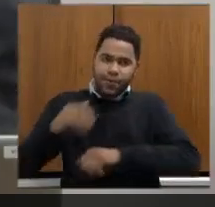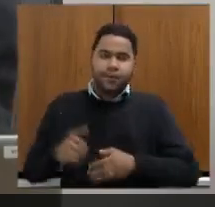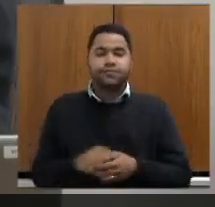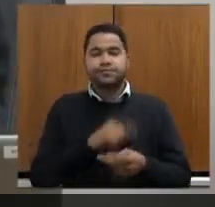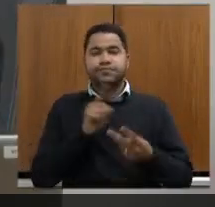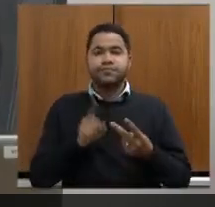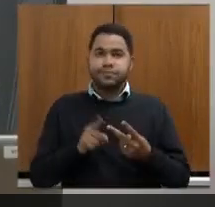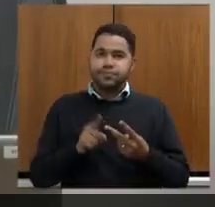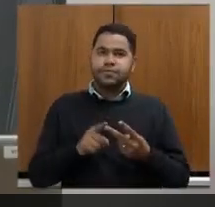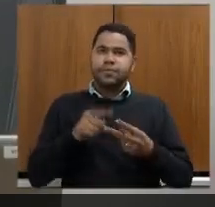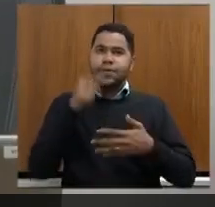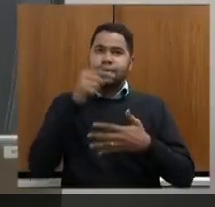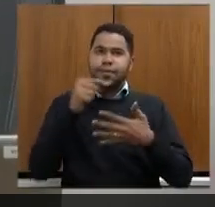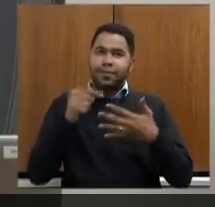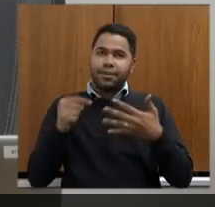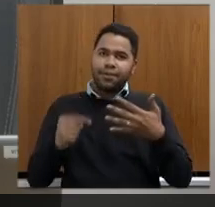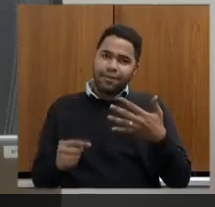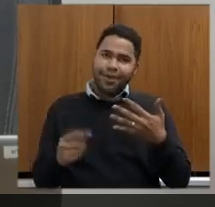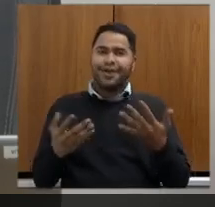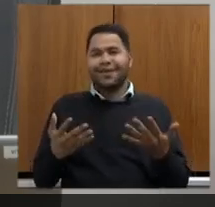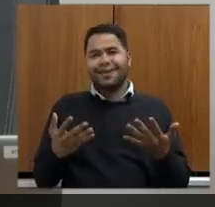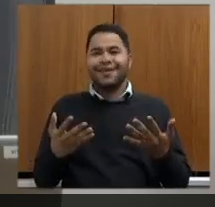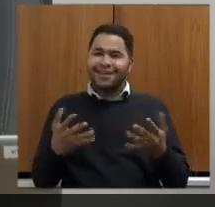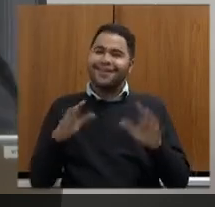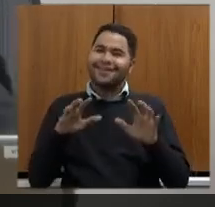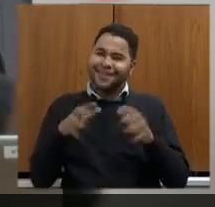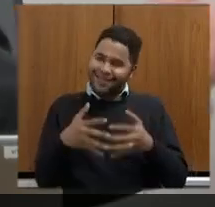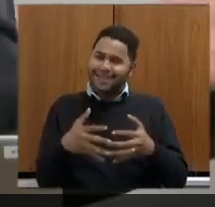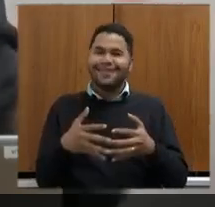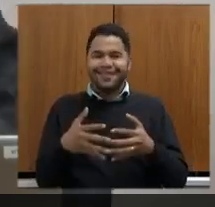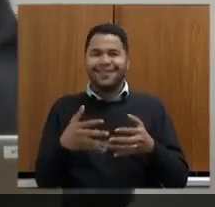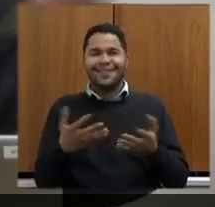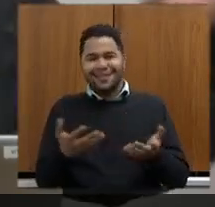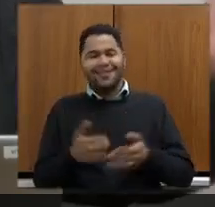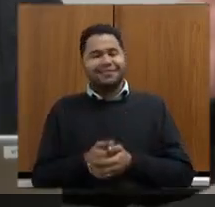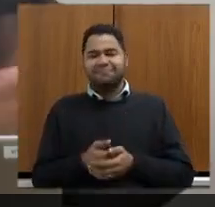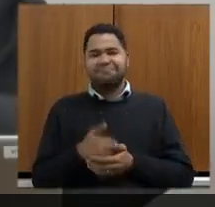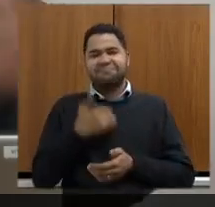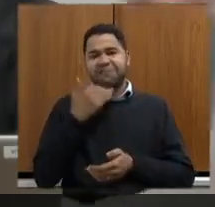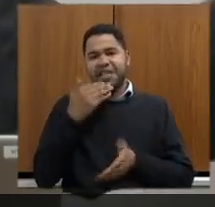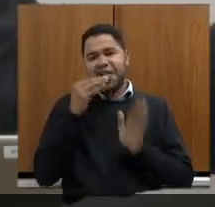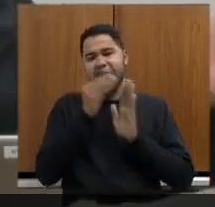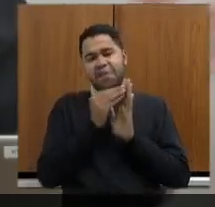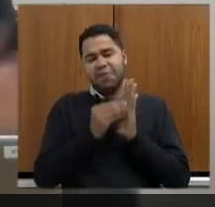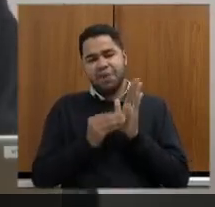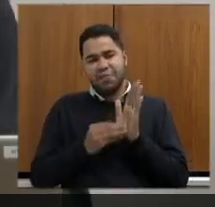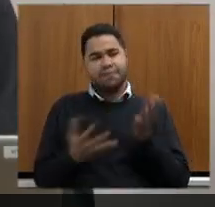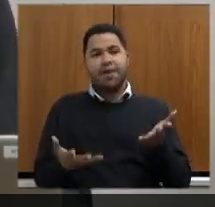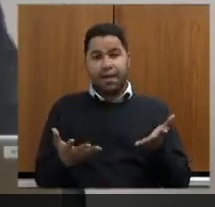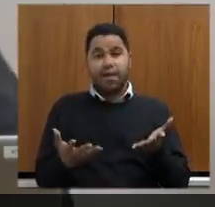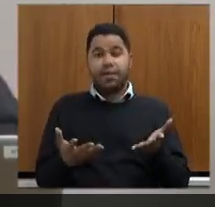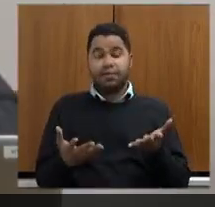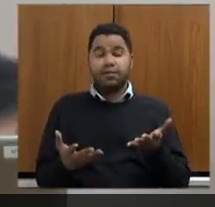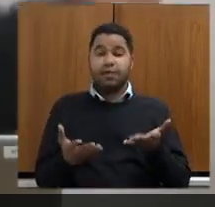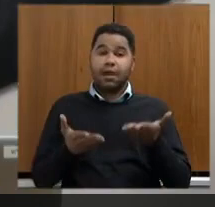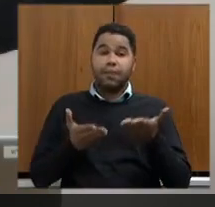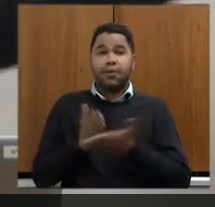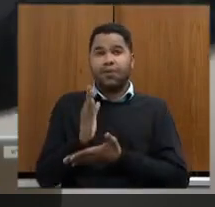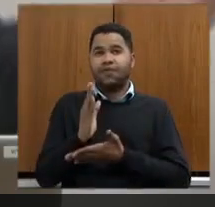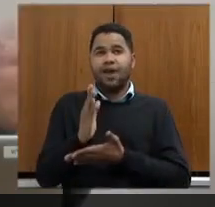e das questões lá da comissão Acho que ninguém falou conta que seria aprovado o requerimento